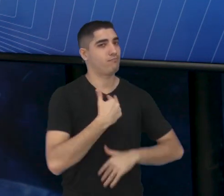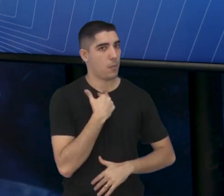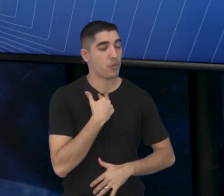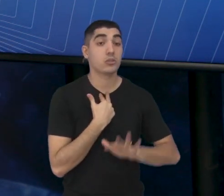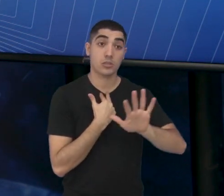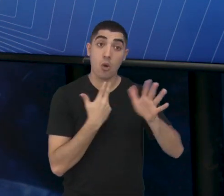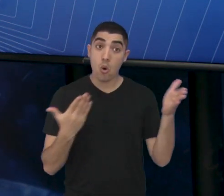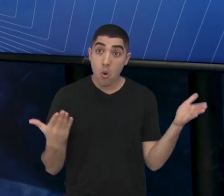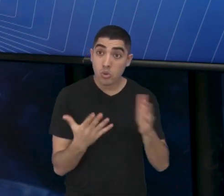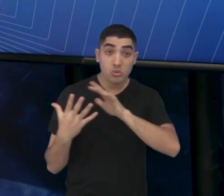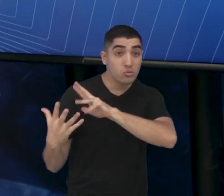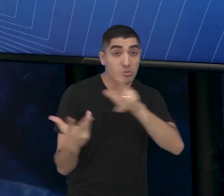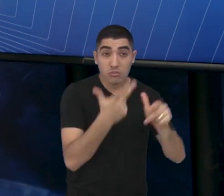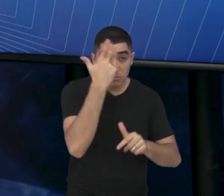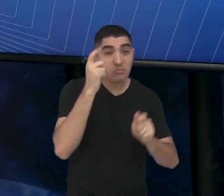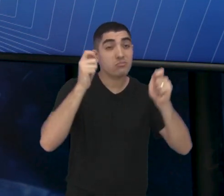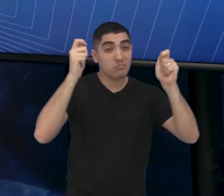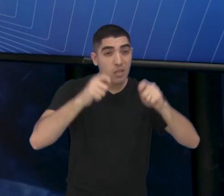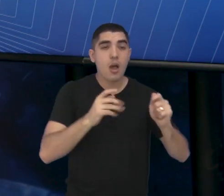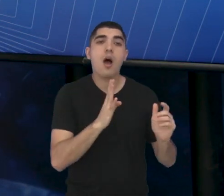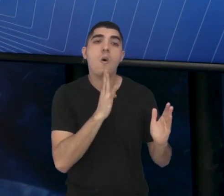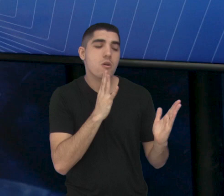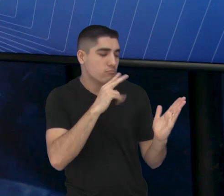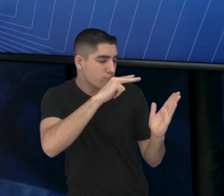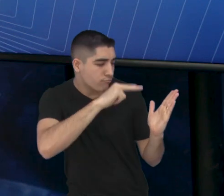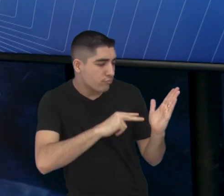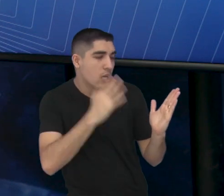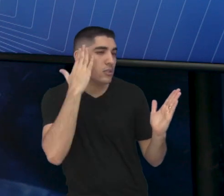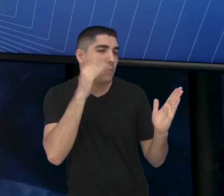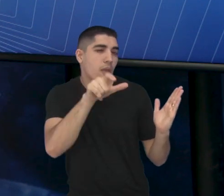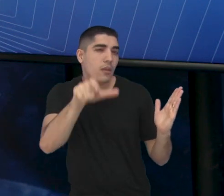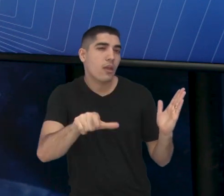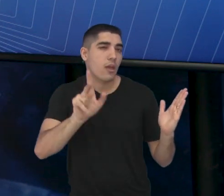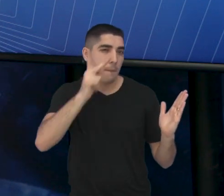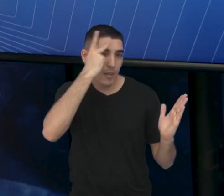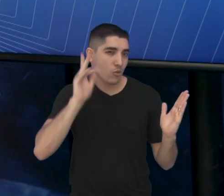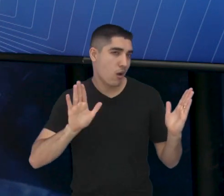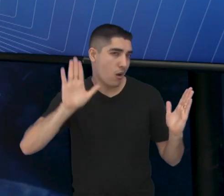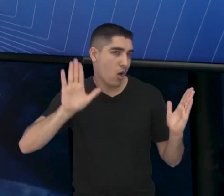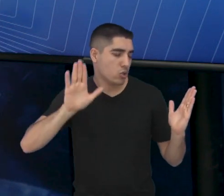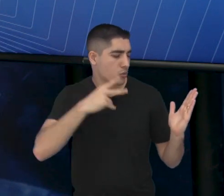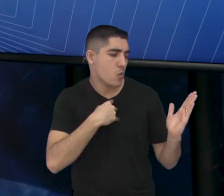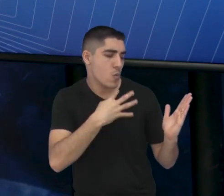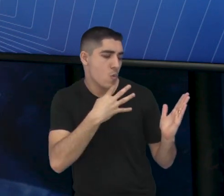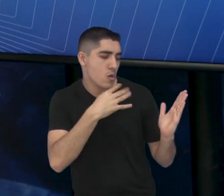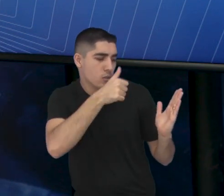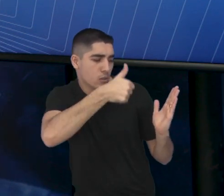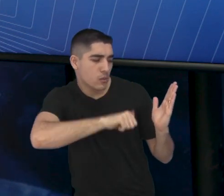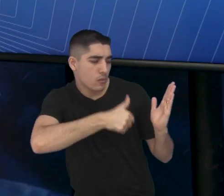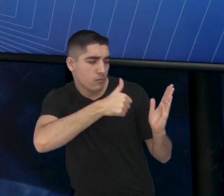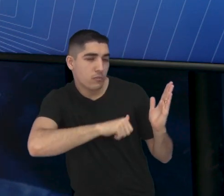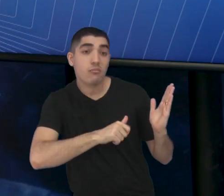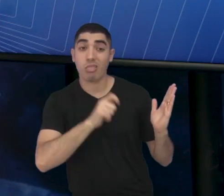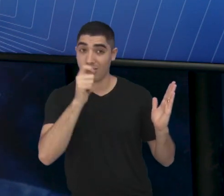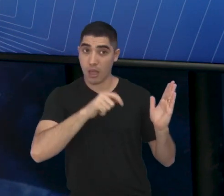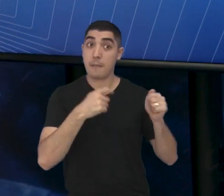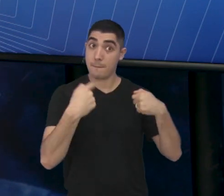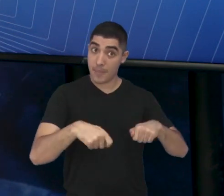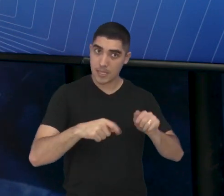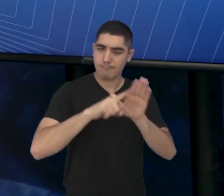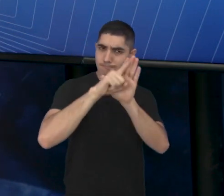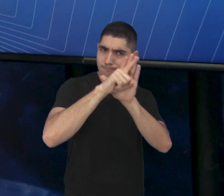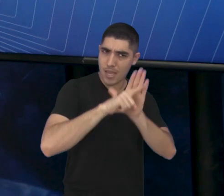mundo hoje pode, né, na palma da mão, descobrir a vida toda dos candidatos. Então, é muito importante que